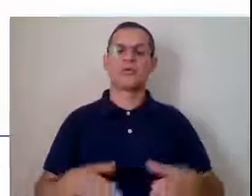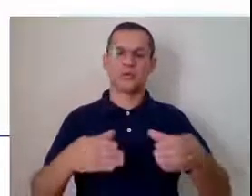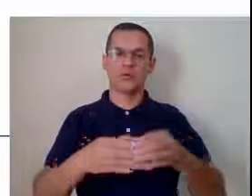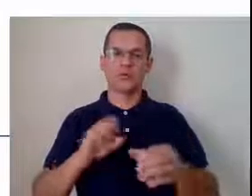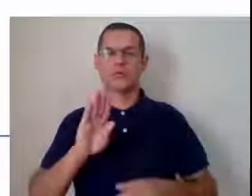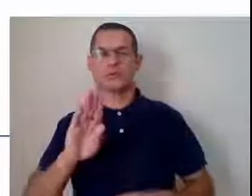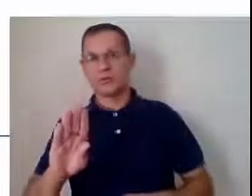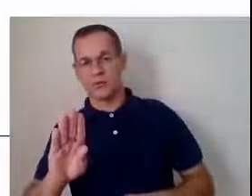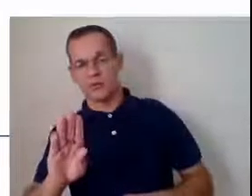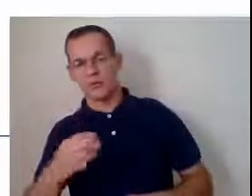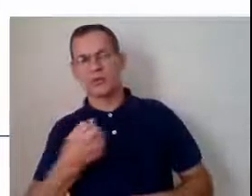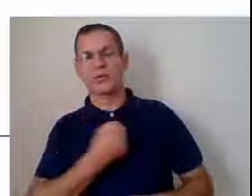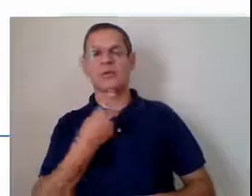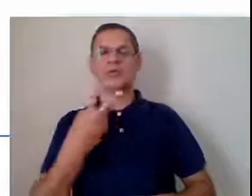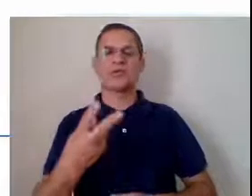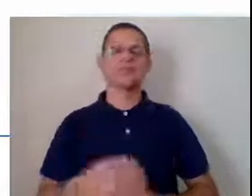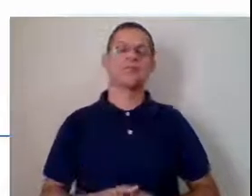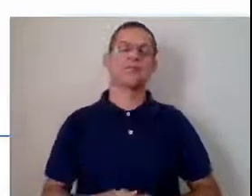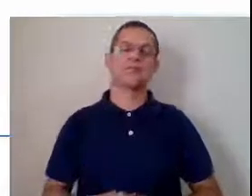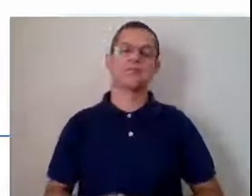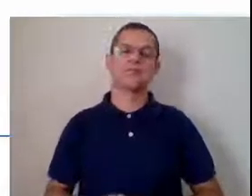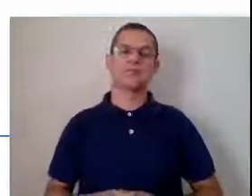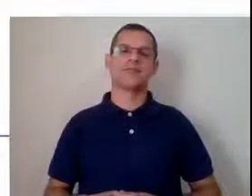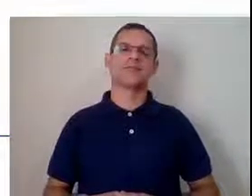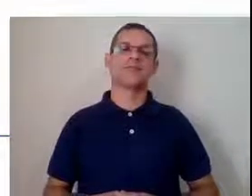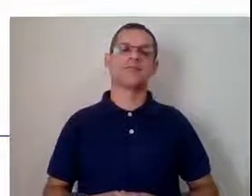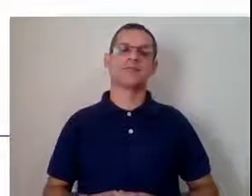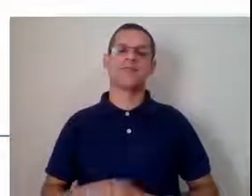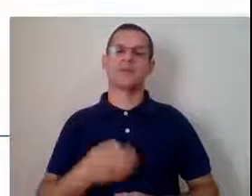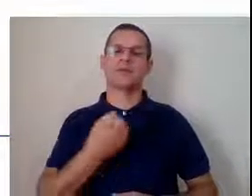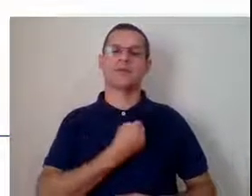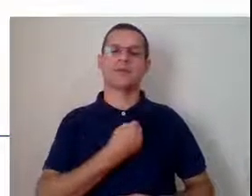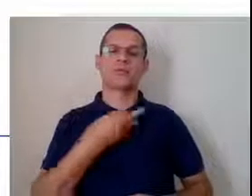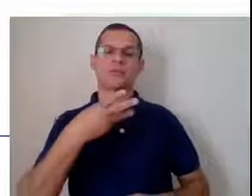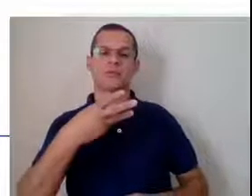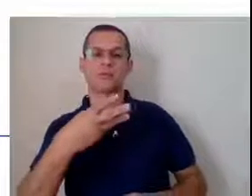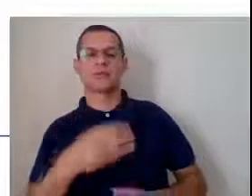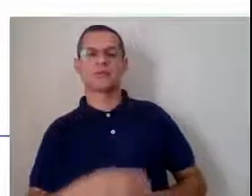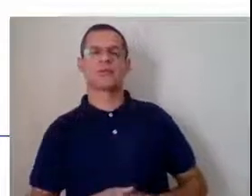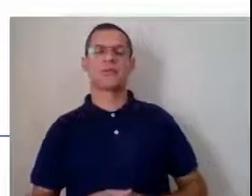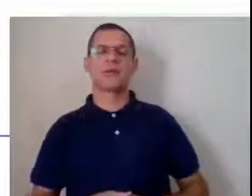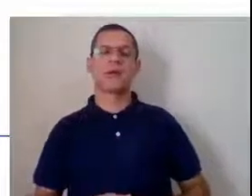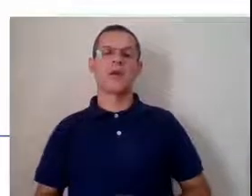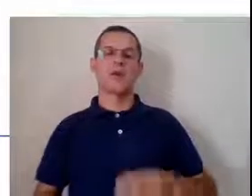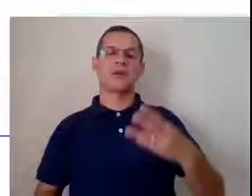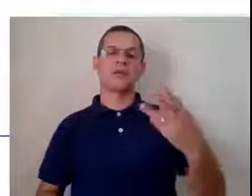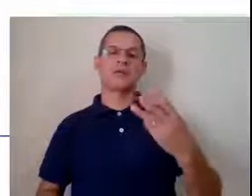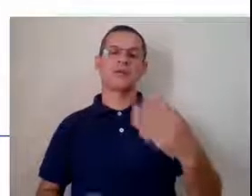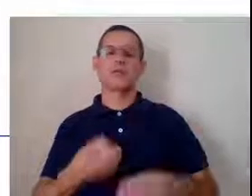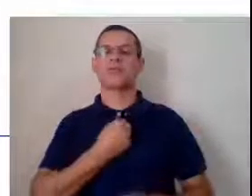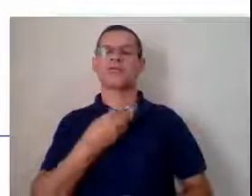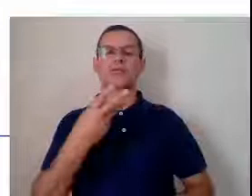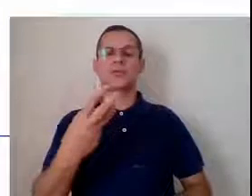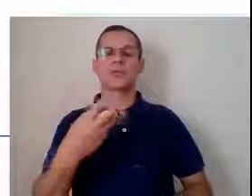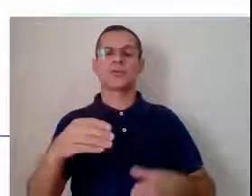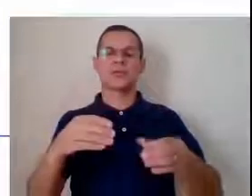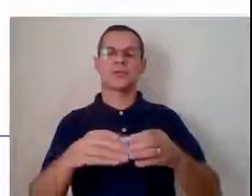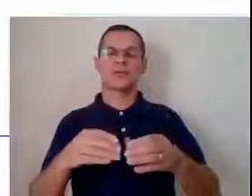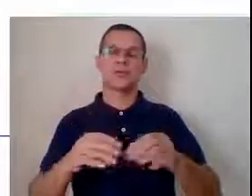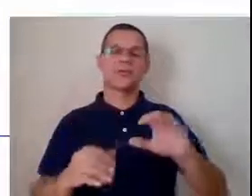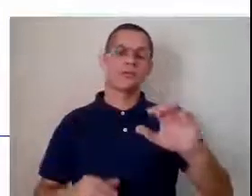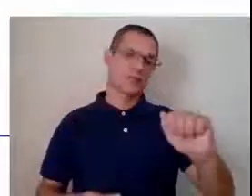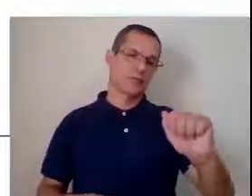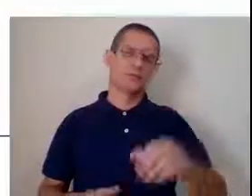B com o número 2 e com o número 3. E o 3, o número 3 do conjunto